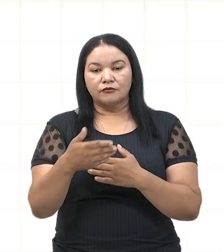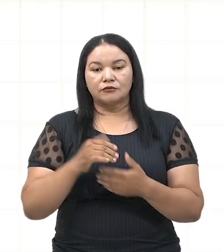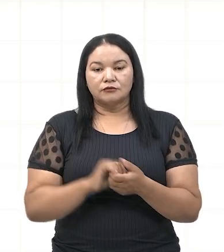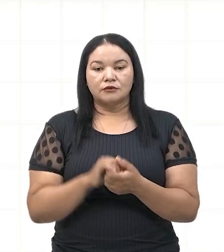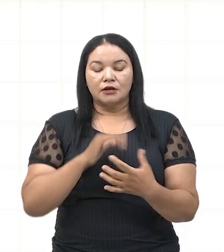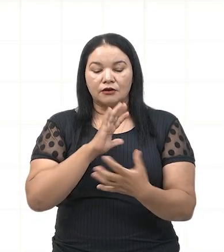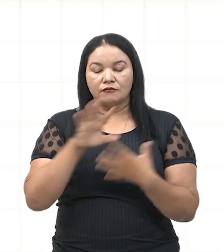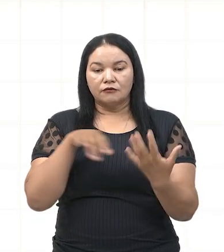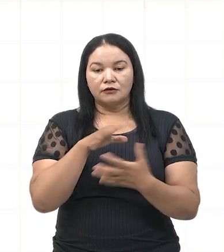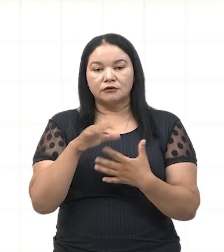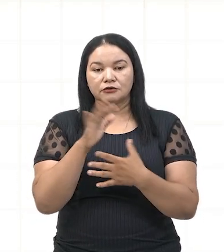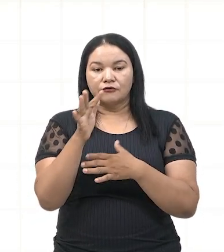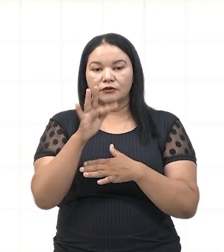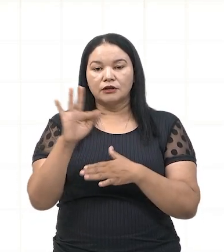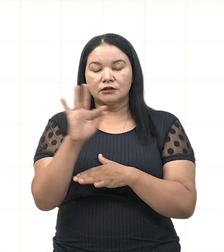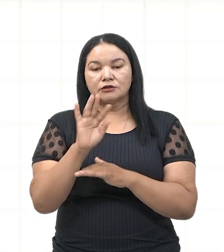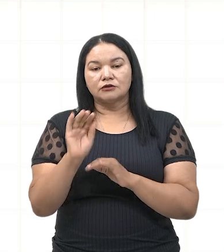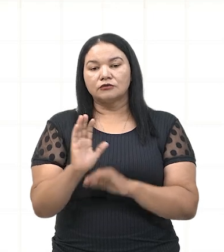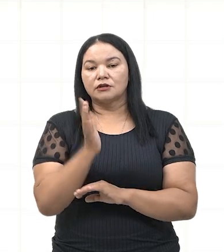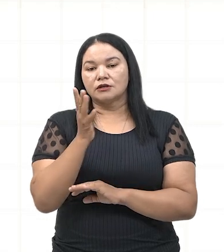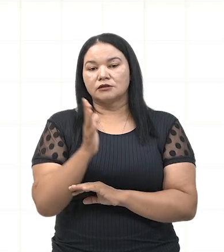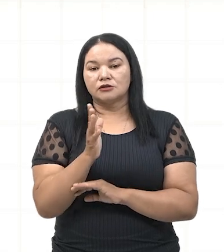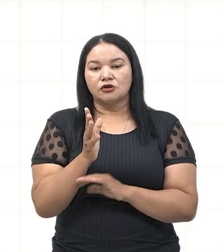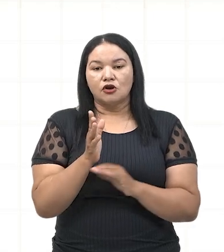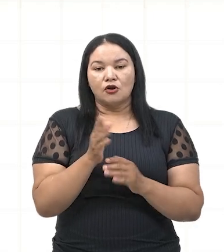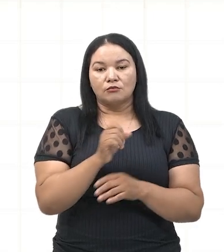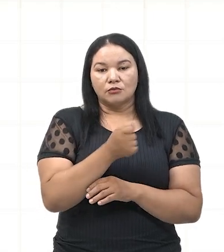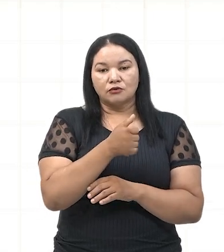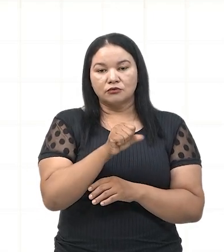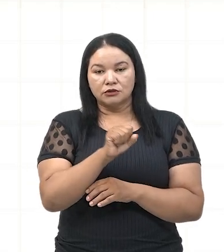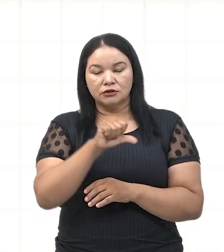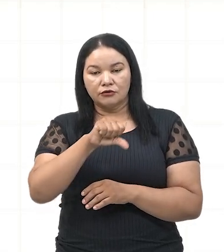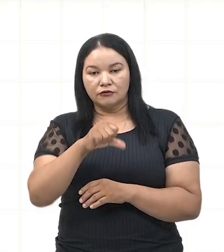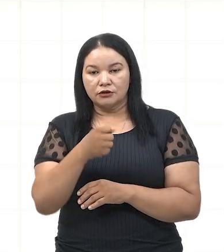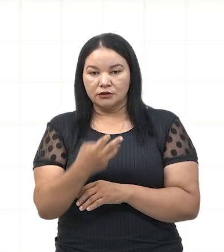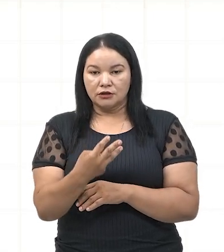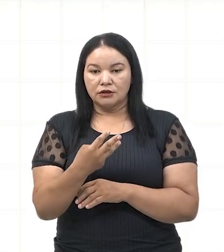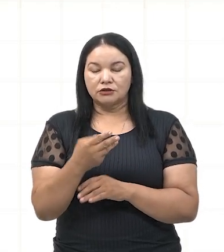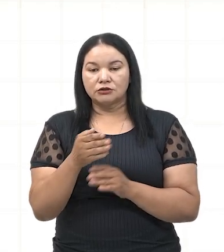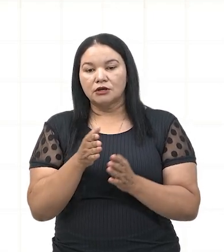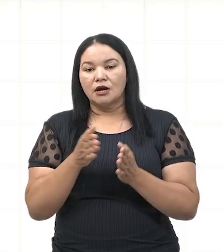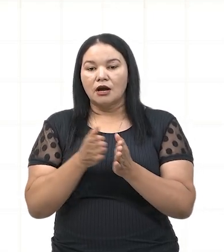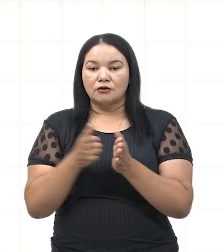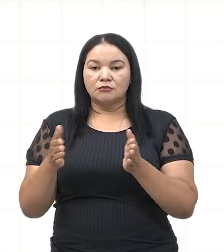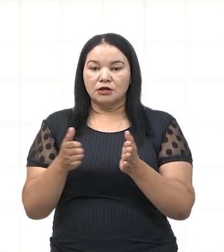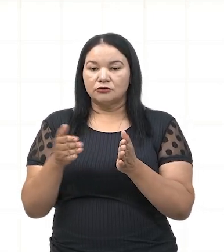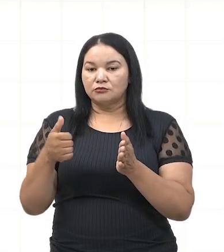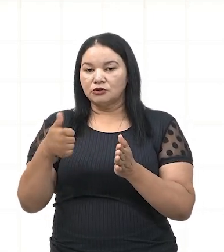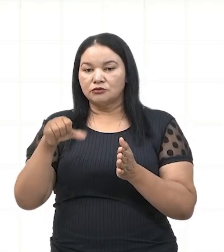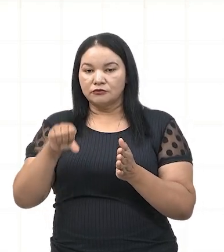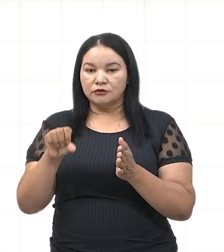Revolução Federalista, que acontece entre 1893 e